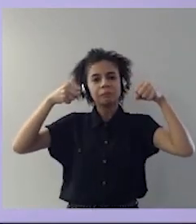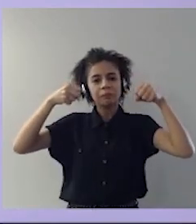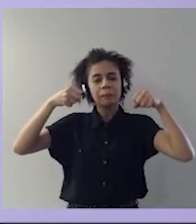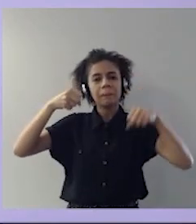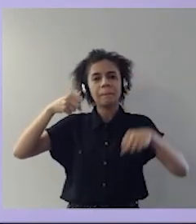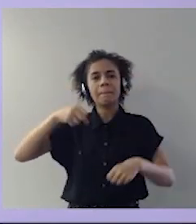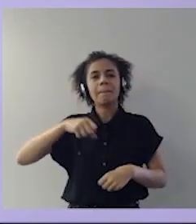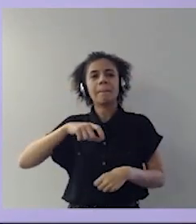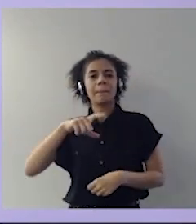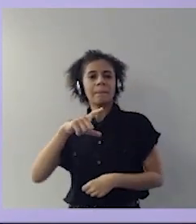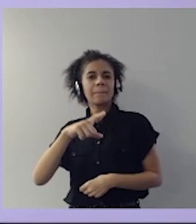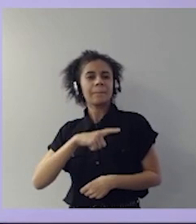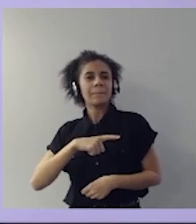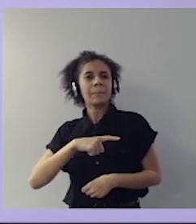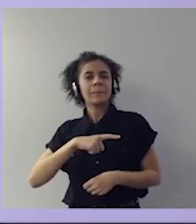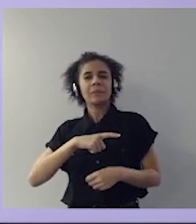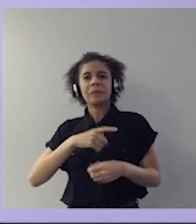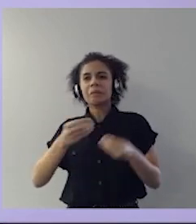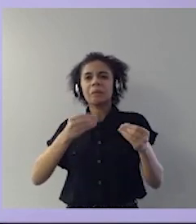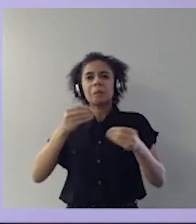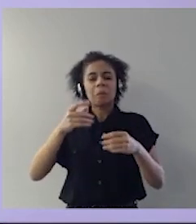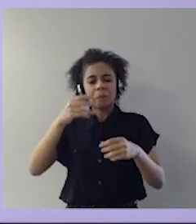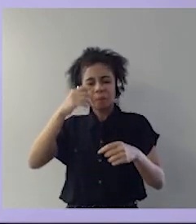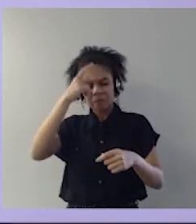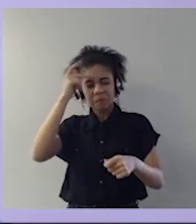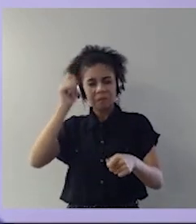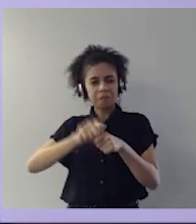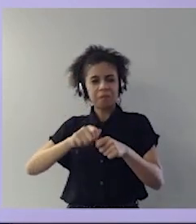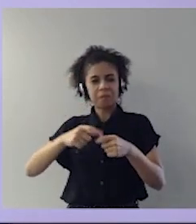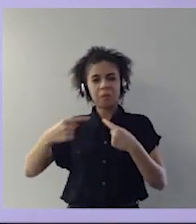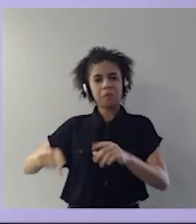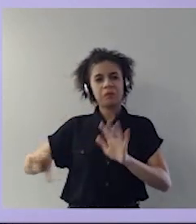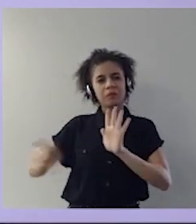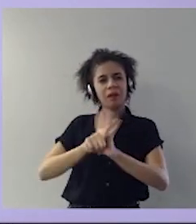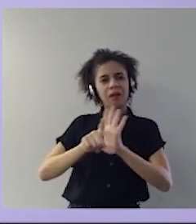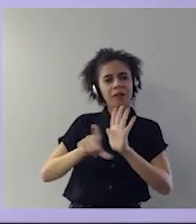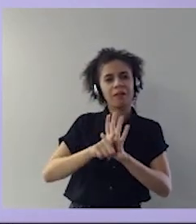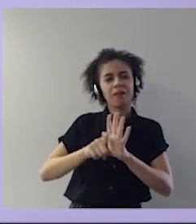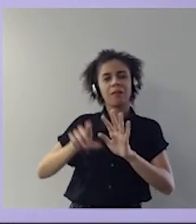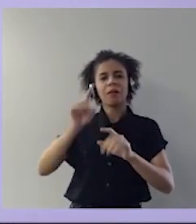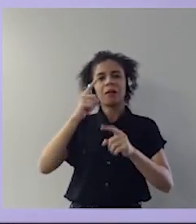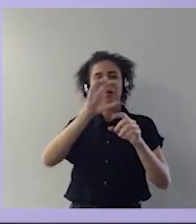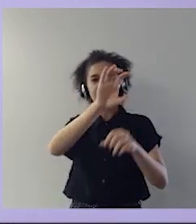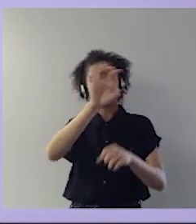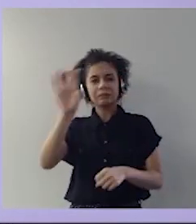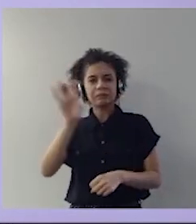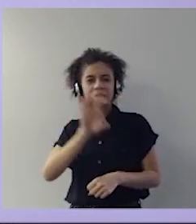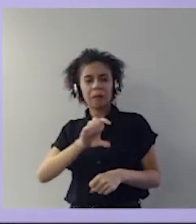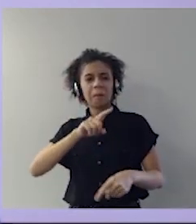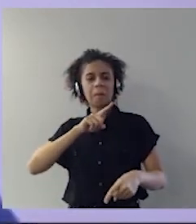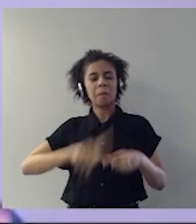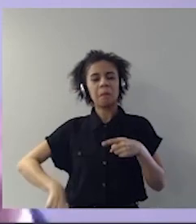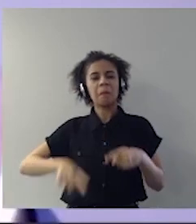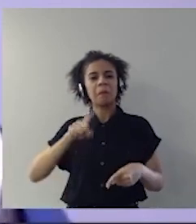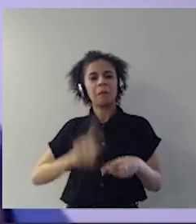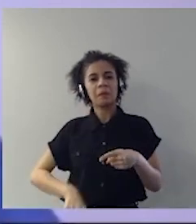ações diretas de inconstitucionalidade, versando a respeito de leis estaduais que